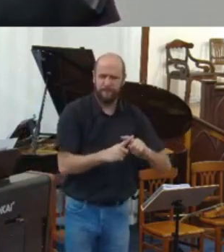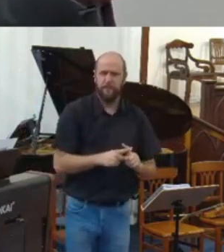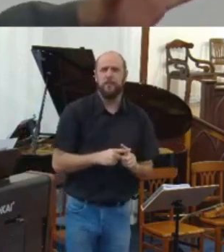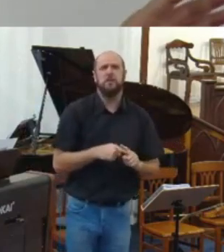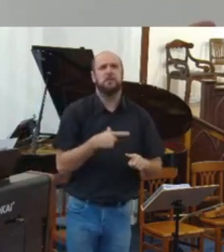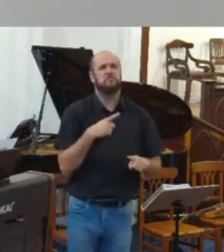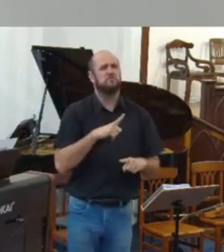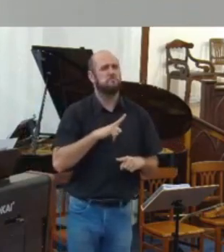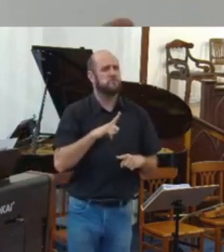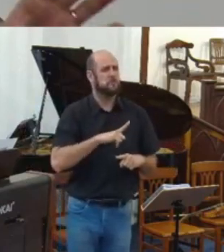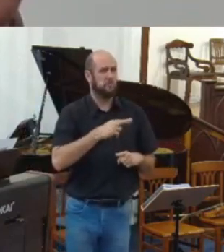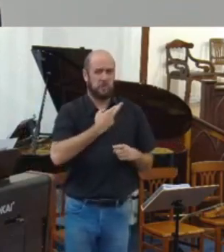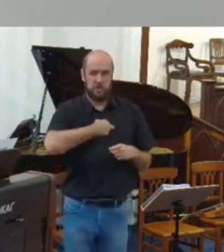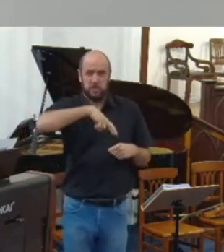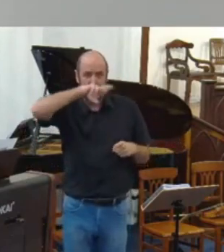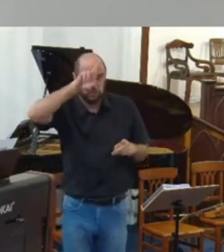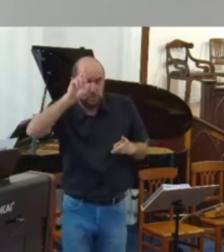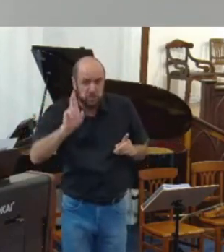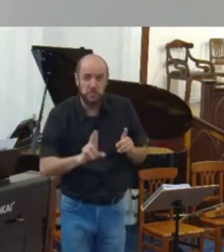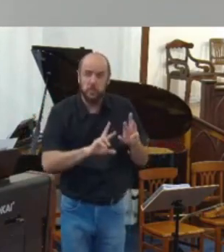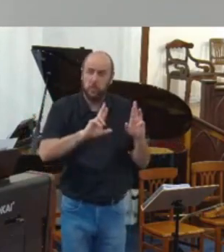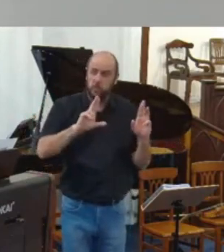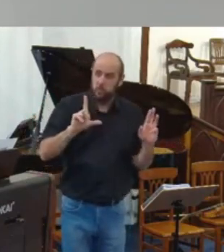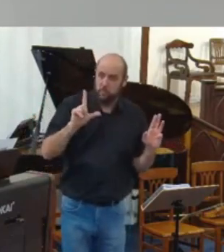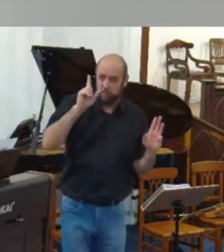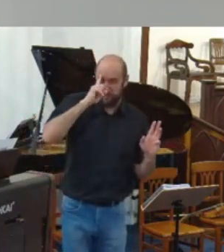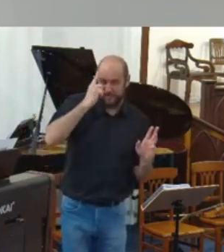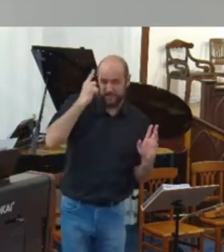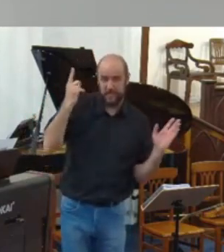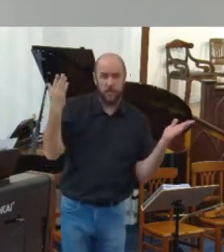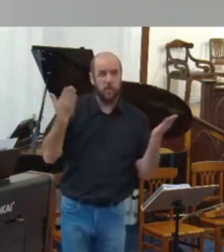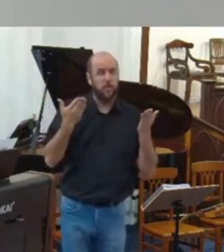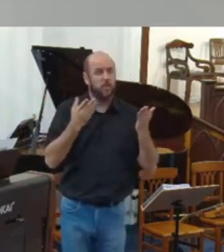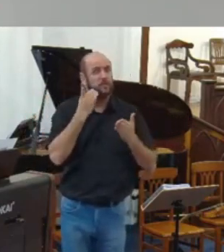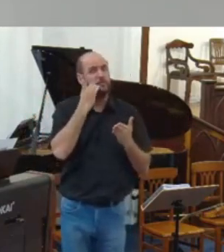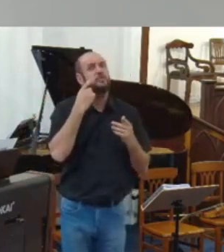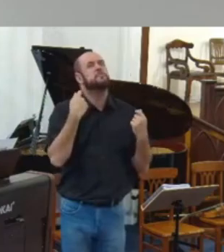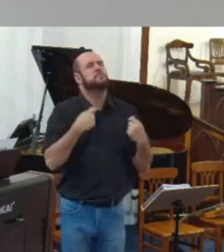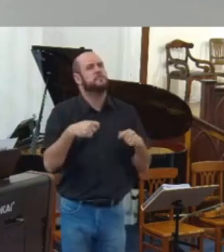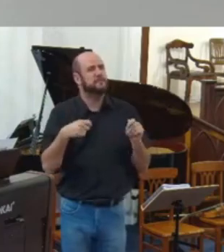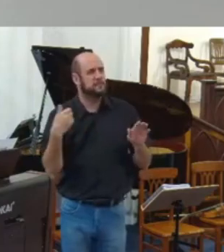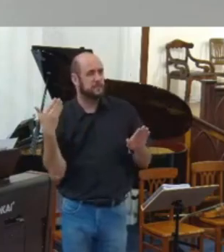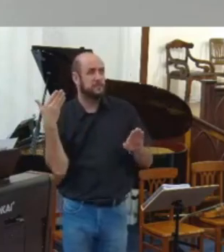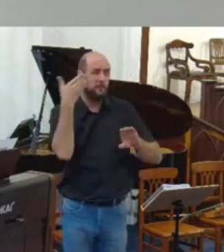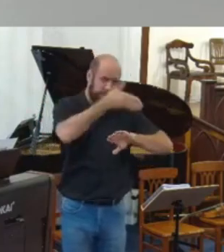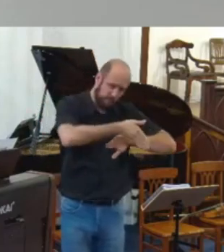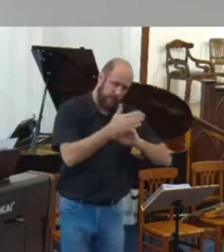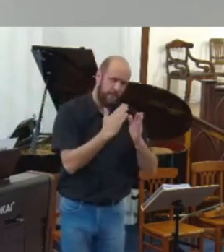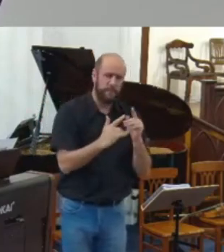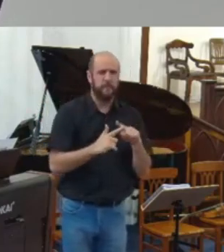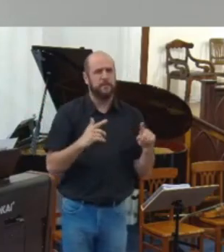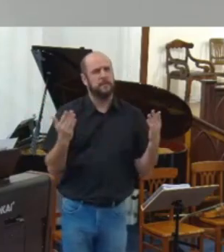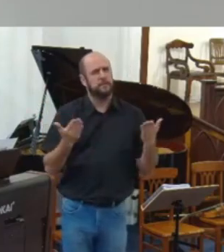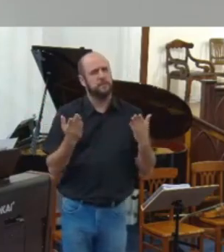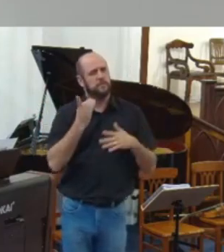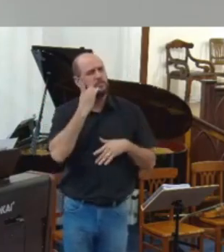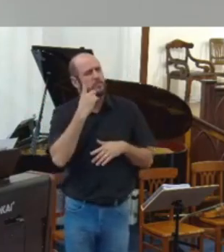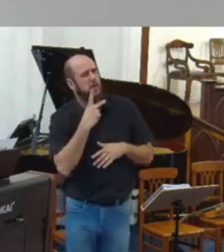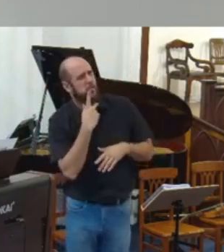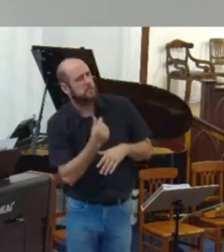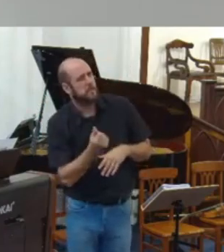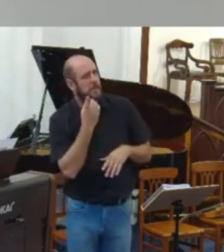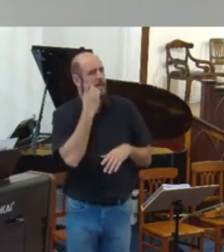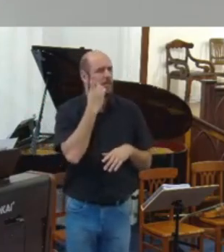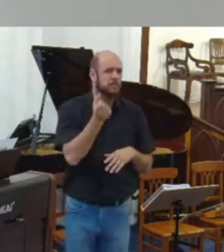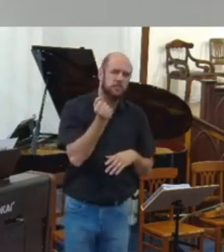diferentes rituais, imaginando que hoje é um dia que precisa ir para a igreja nesse dia, assim como no dia dos pais, assim como no dia